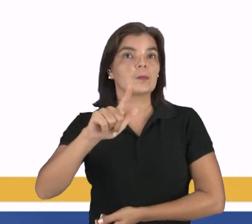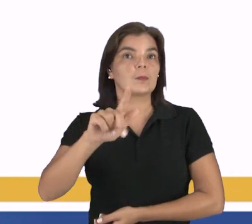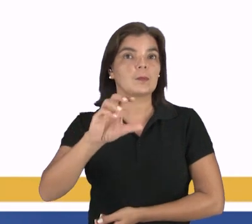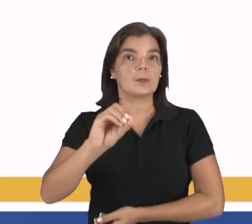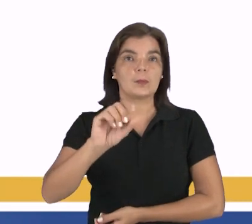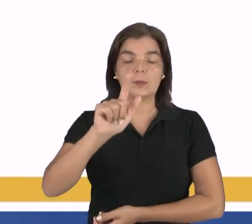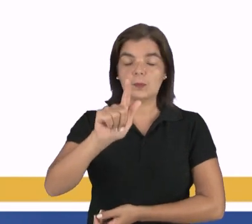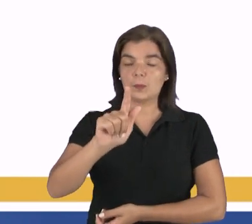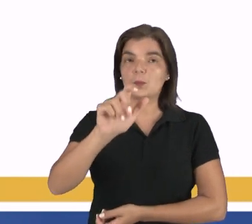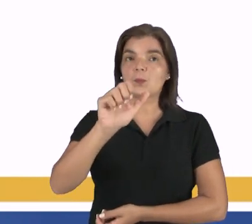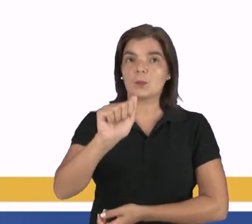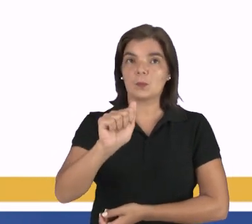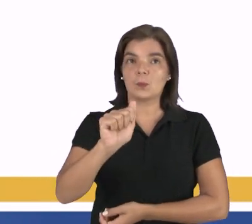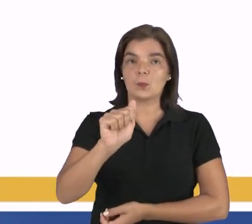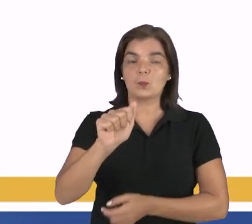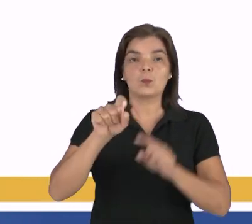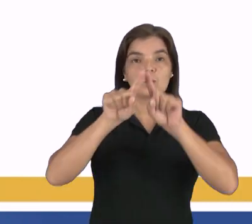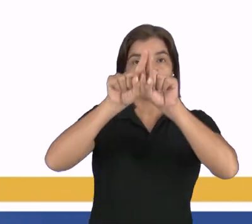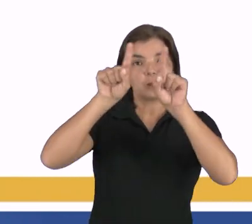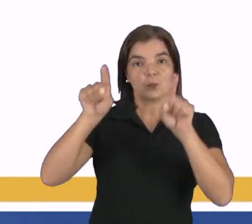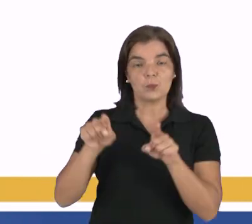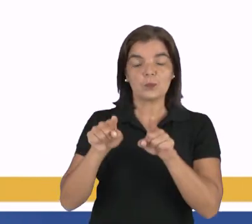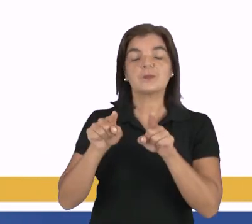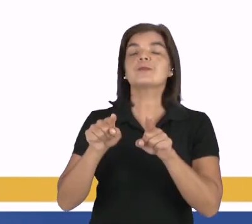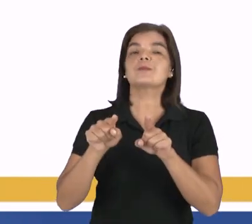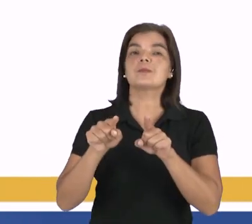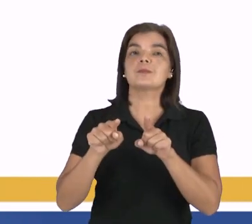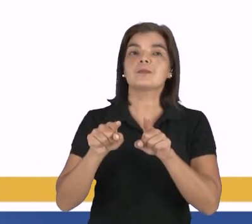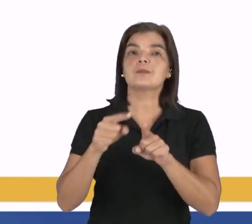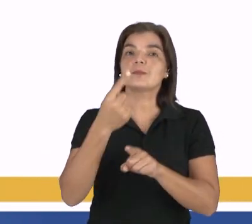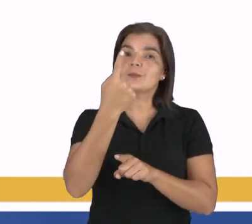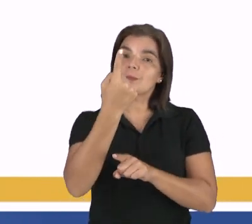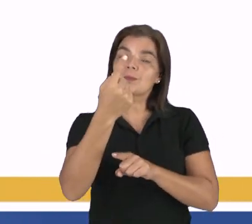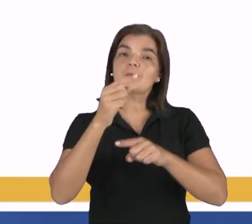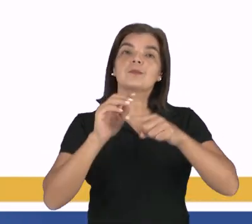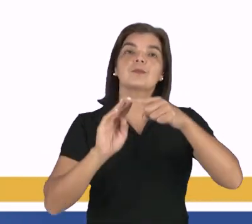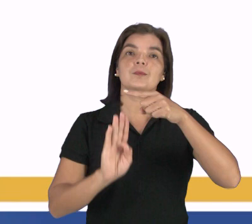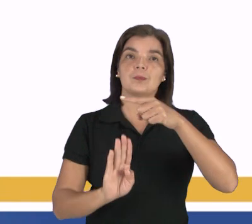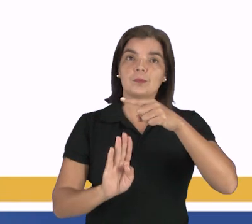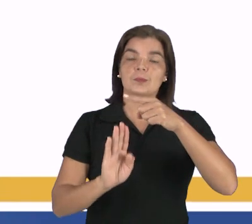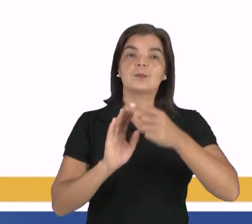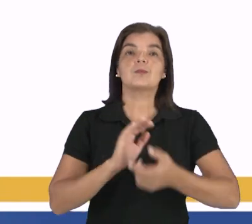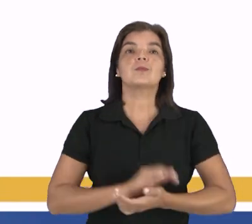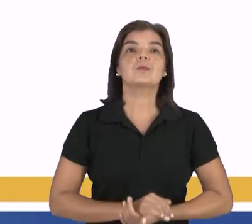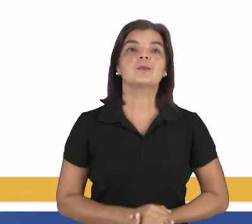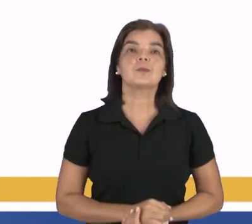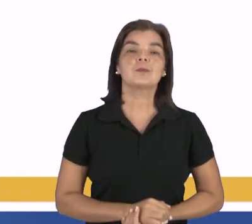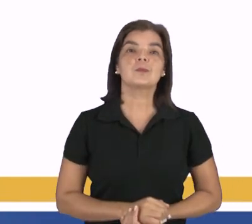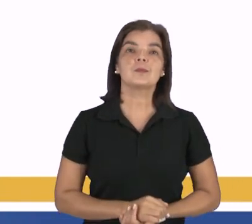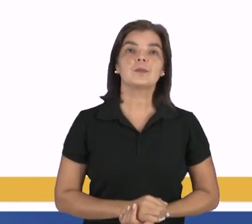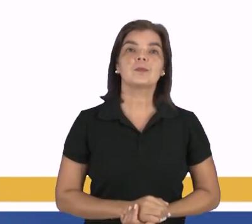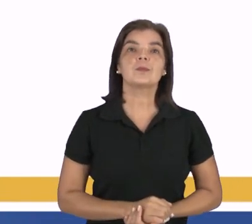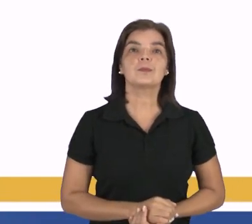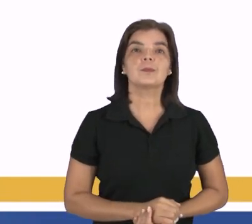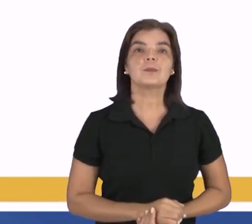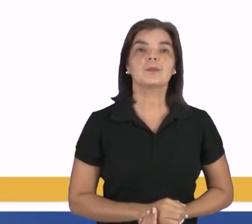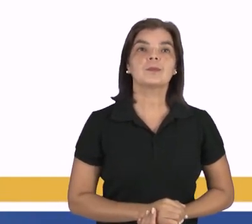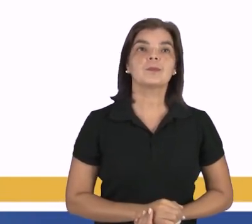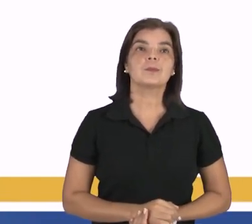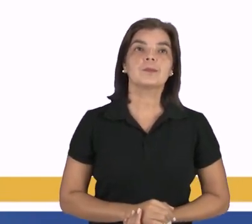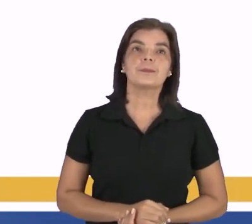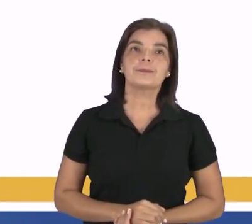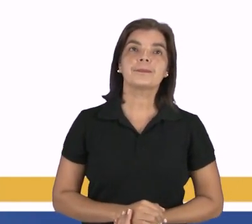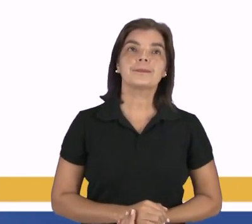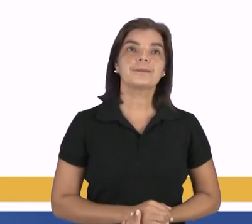A ele é igual ao log de 1 sobre B de base A.